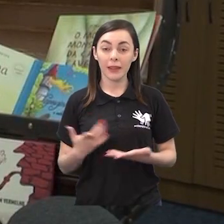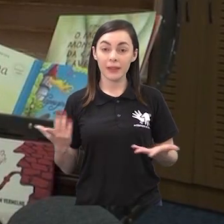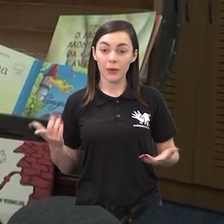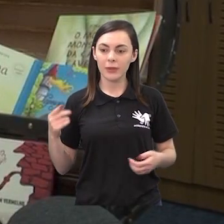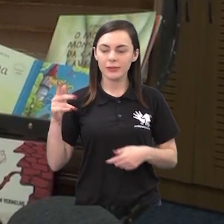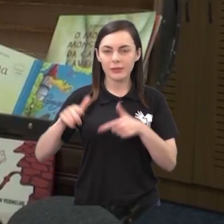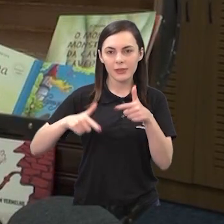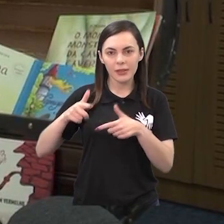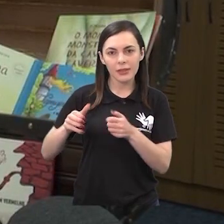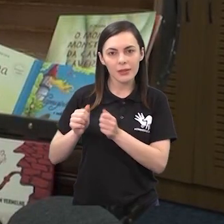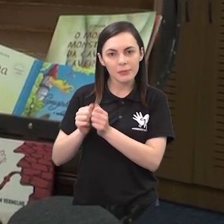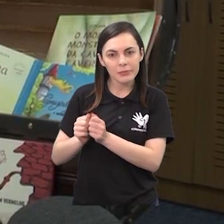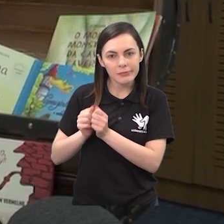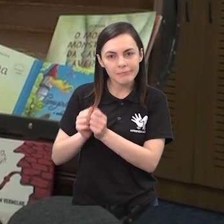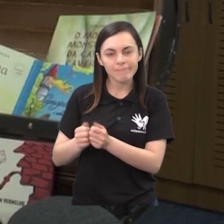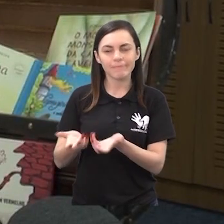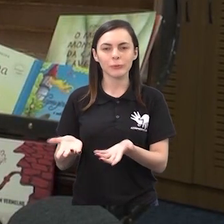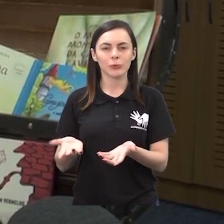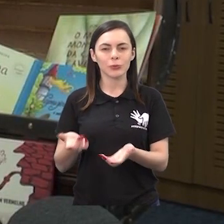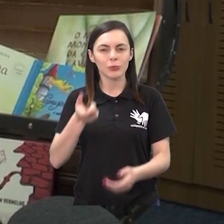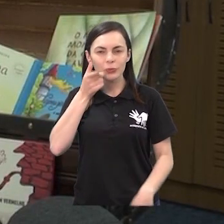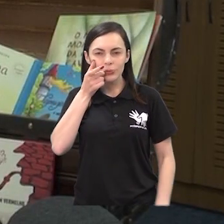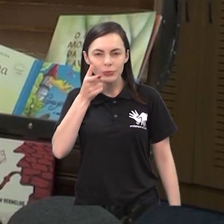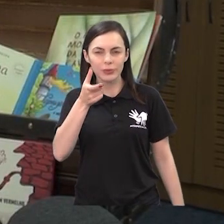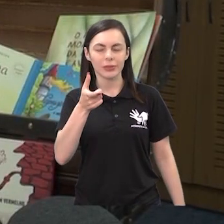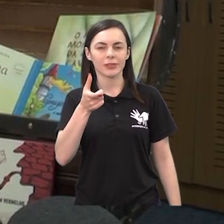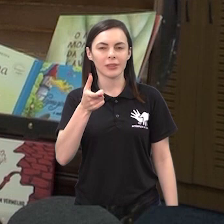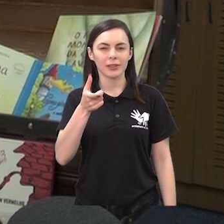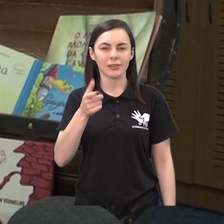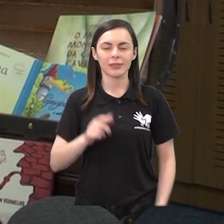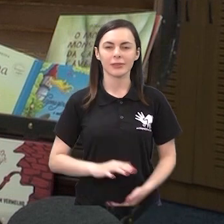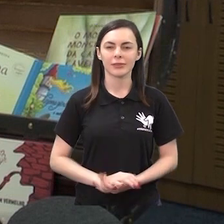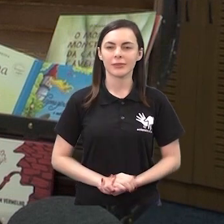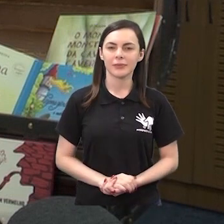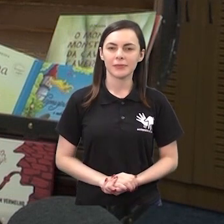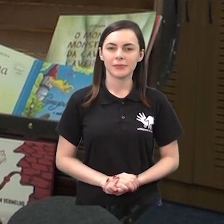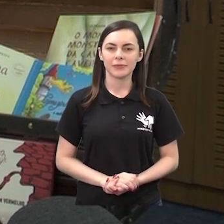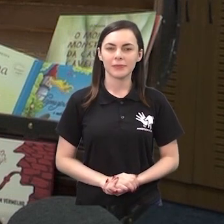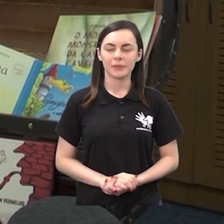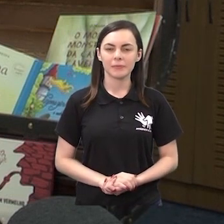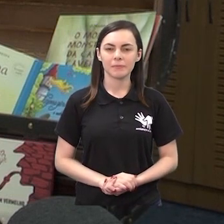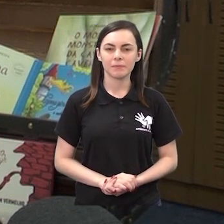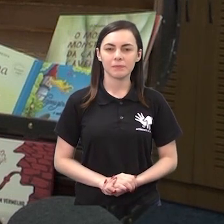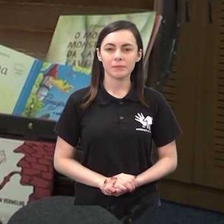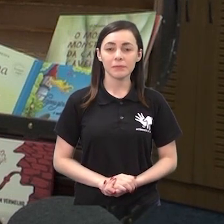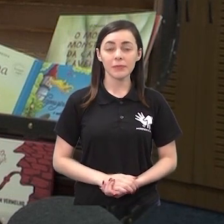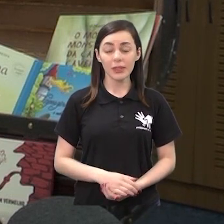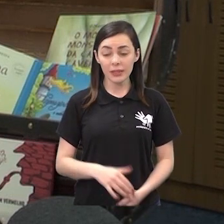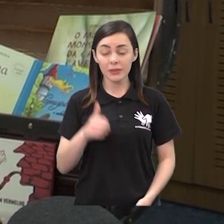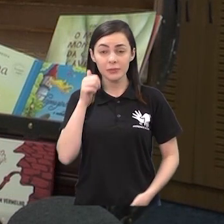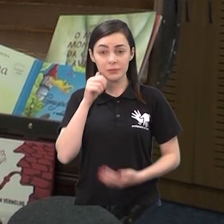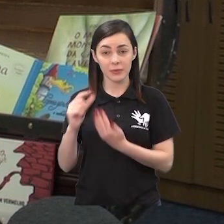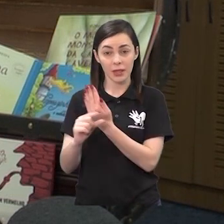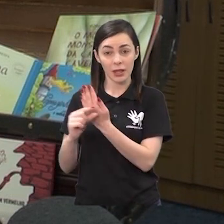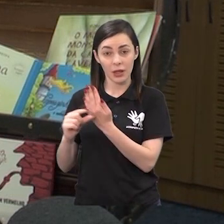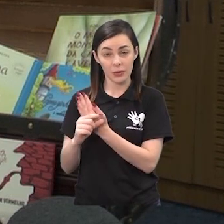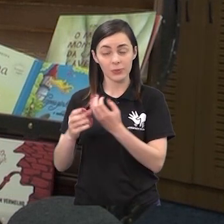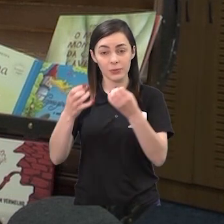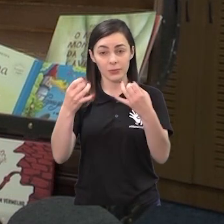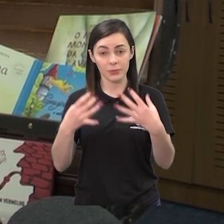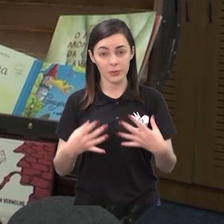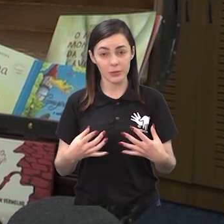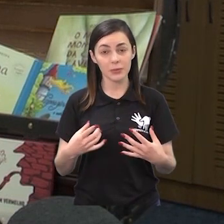um casal, trabalham juntos, e é muito interessante. Então, como vocês viram lá que a professora Rosi falou,